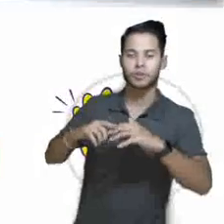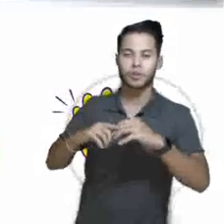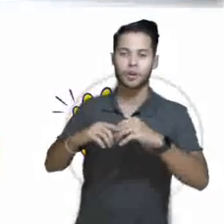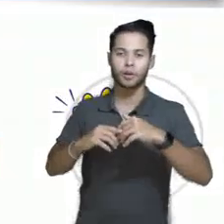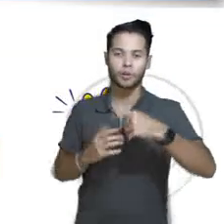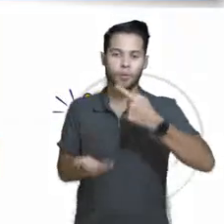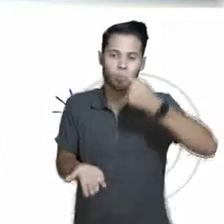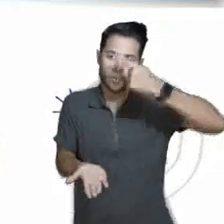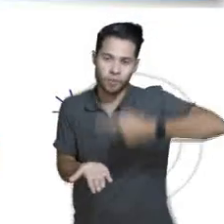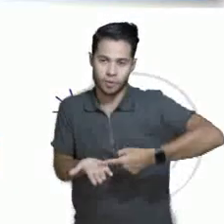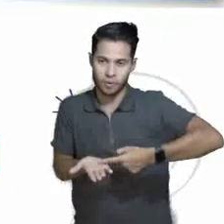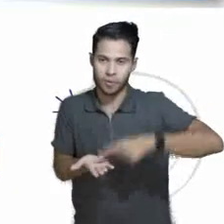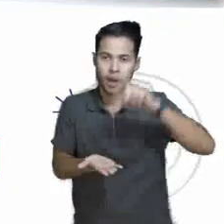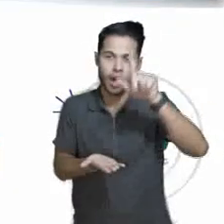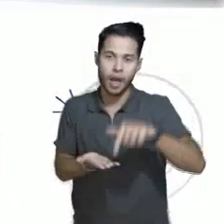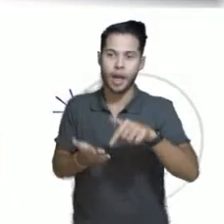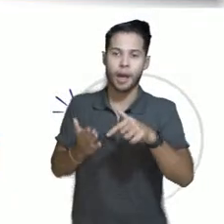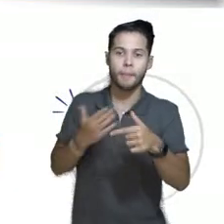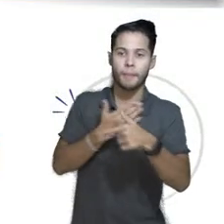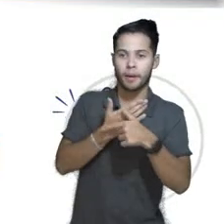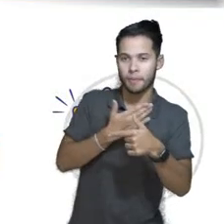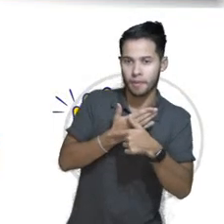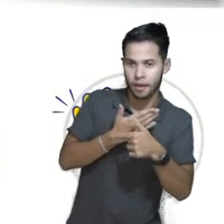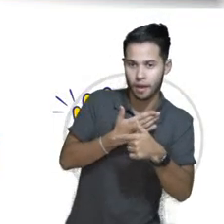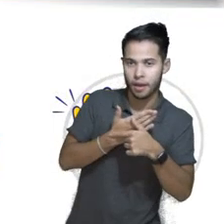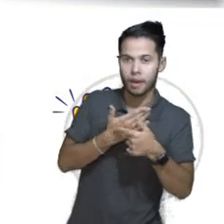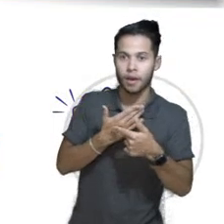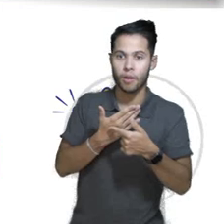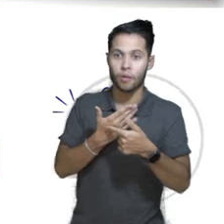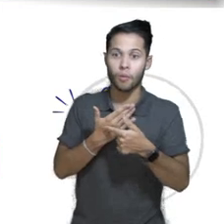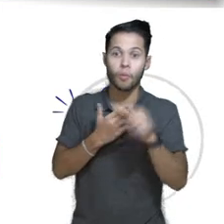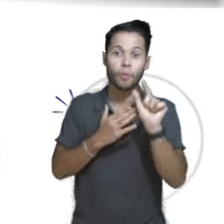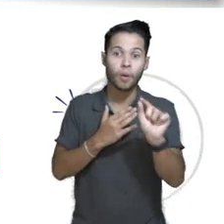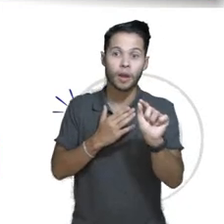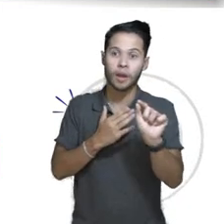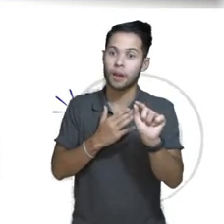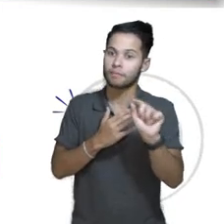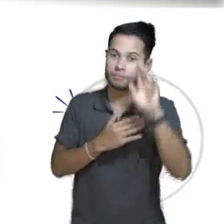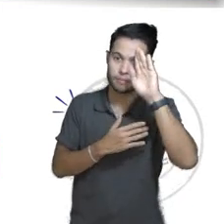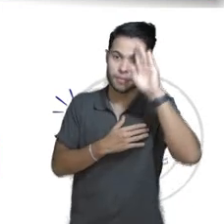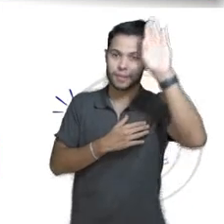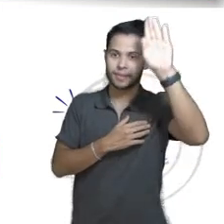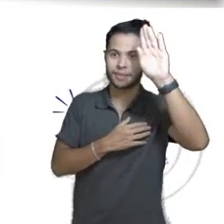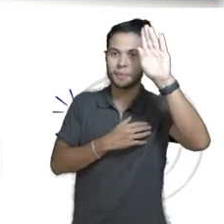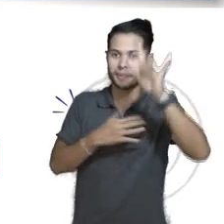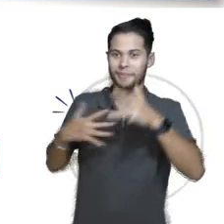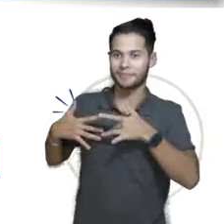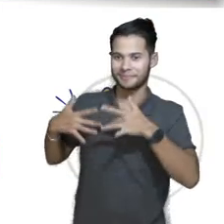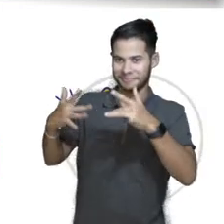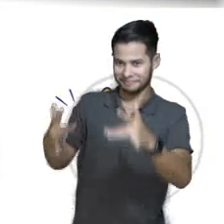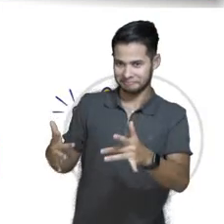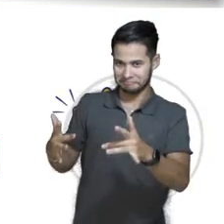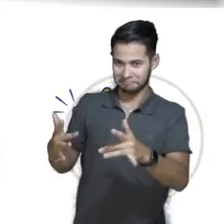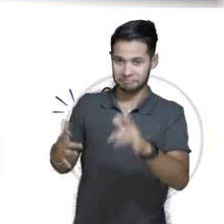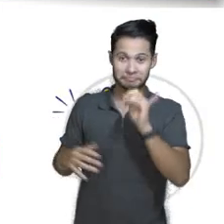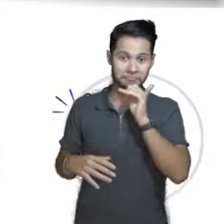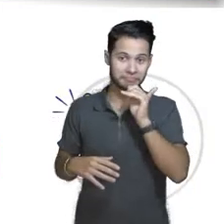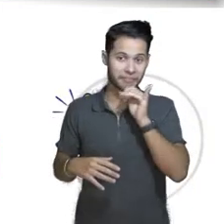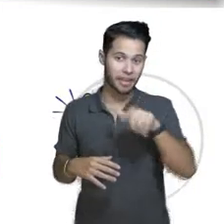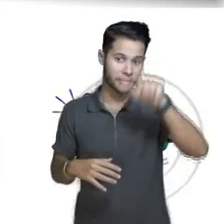são funções papéis o Ofício do voluntário né dele ter a capacidade de agir de uma forma